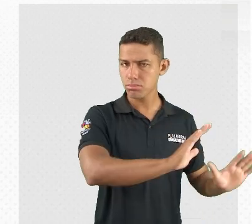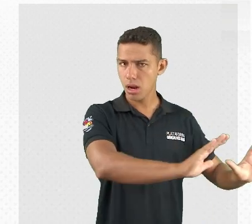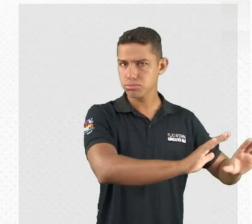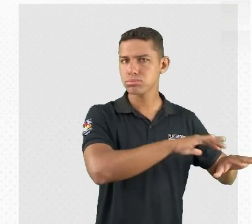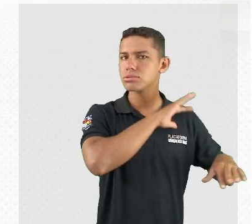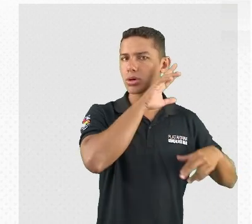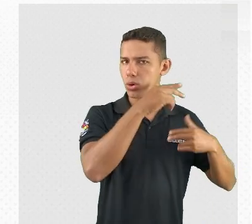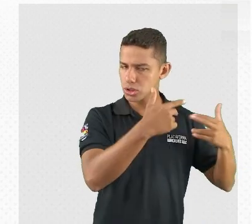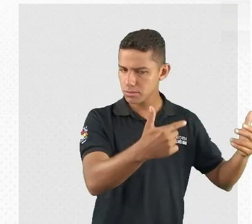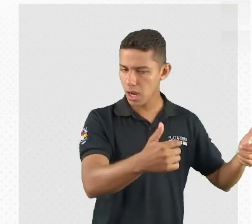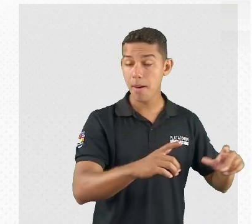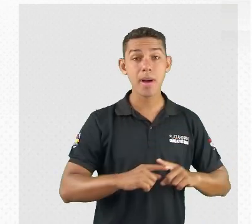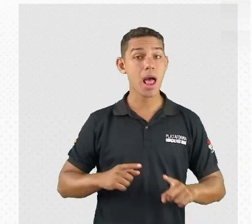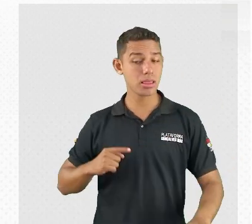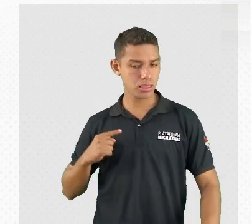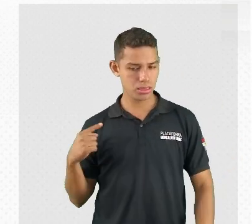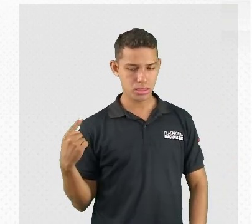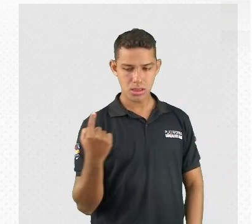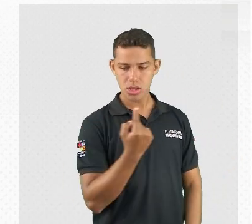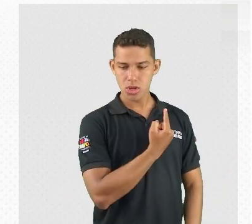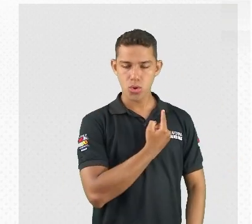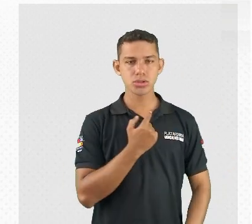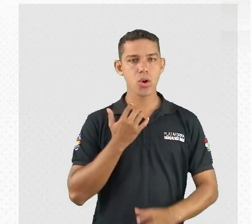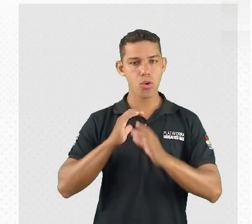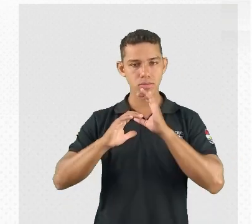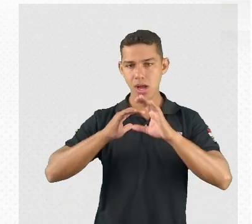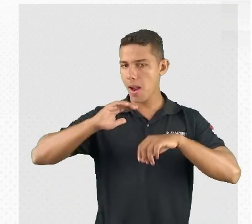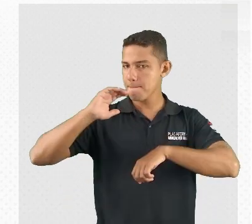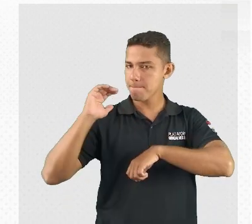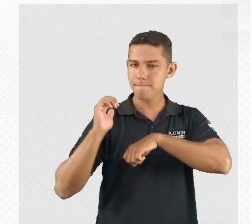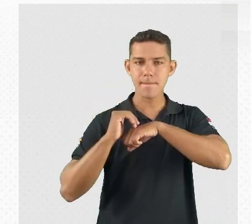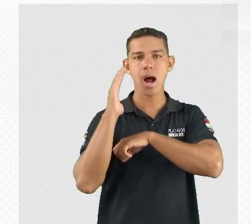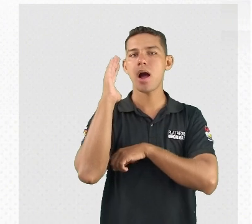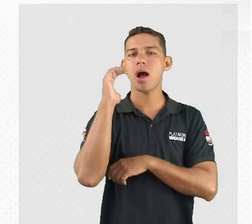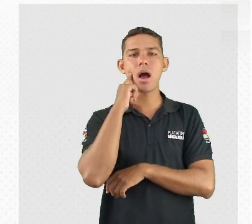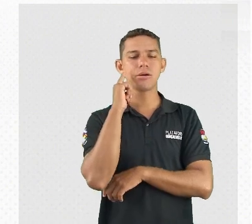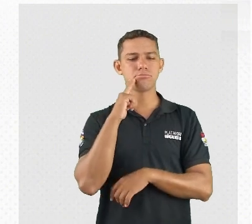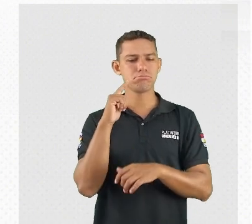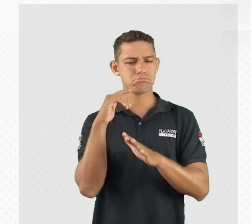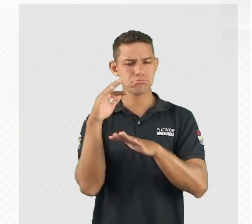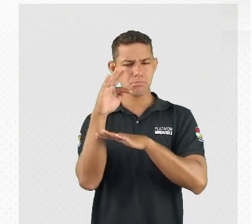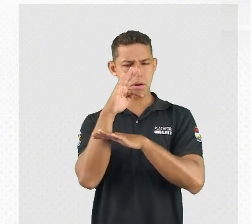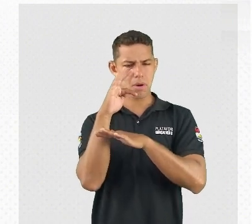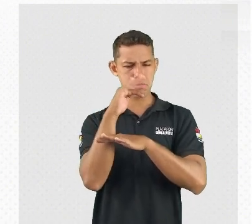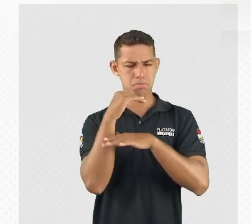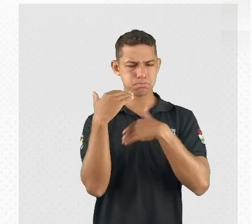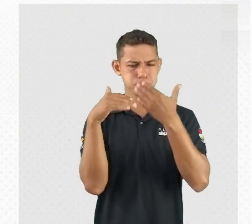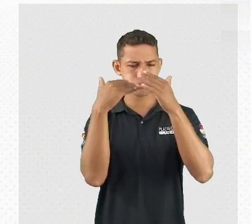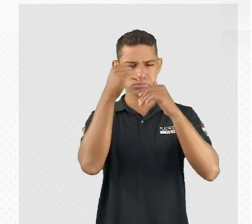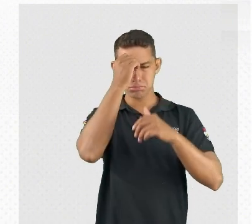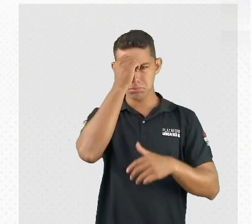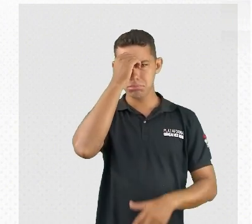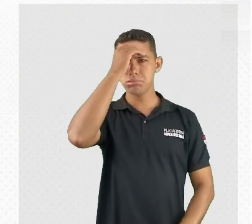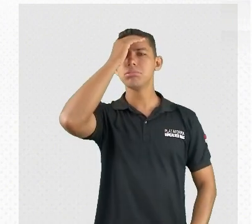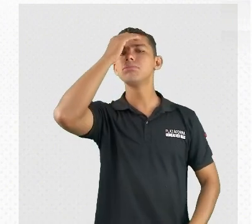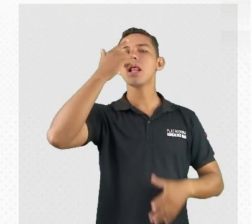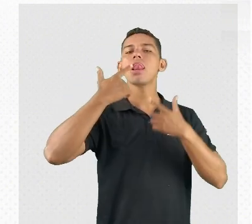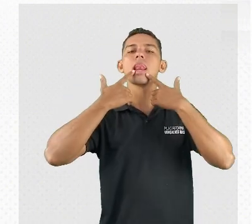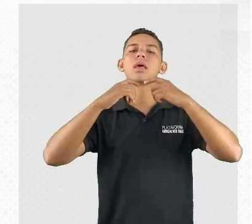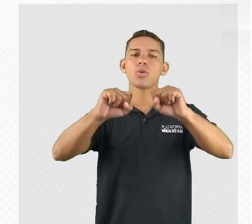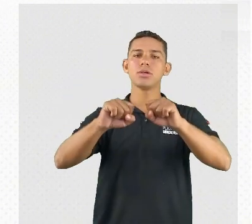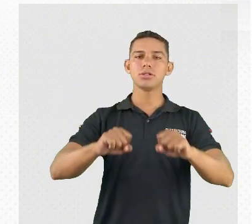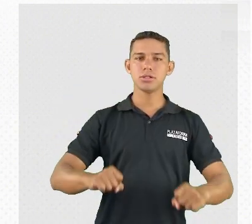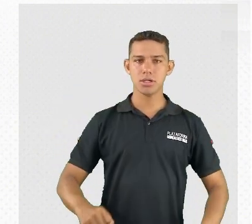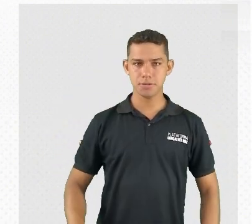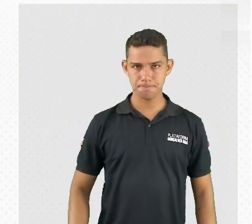dizendo aqui é que a nossa comunicação ela é muito mais sofisticada, muito mais desenvolvida pela nossa capacidade linguística,